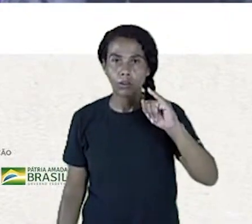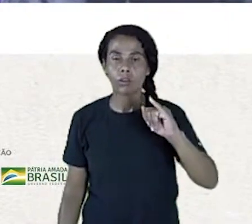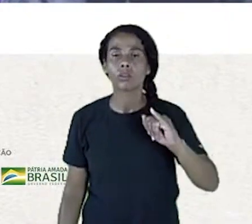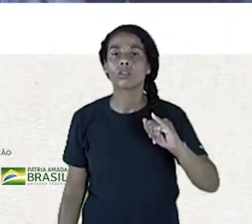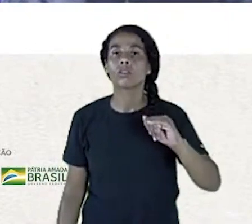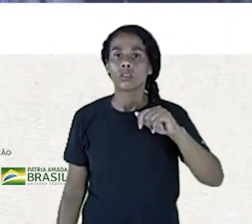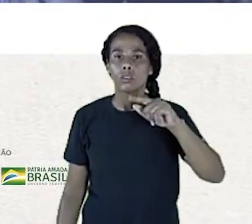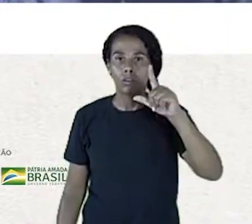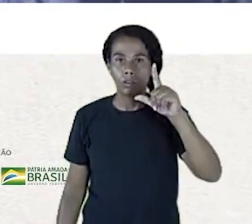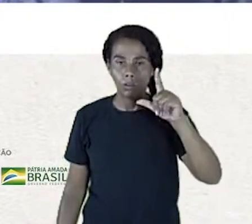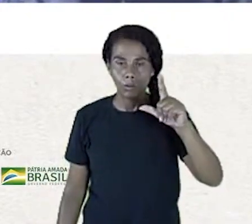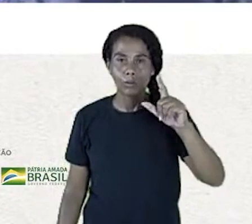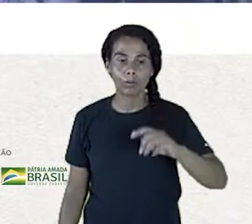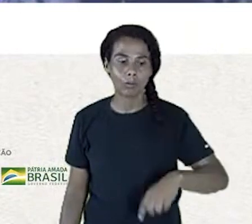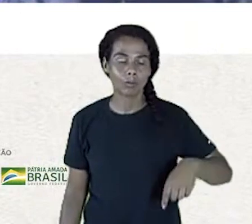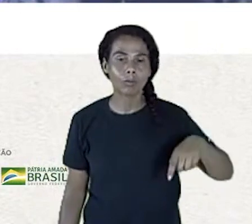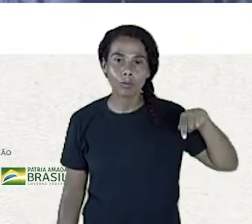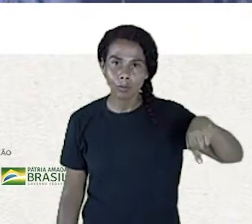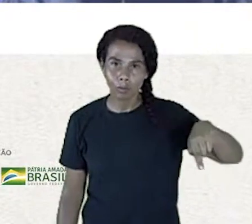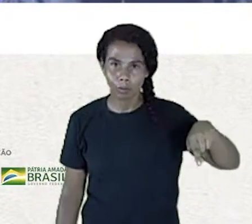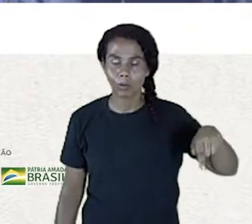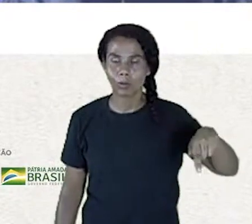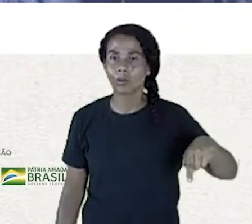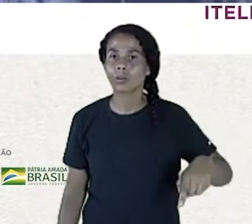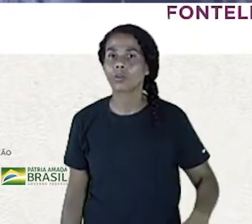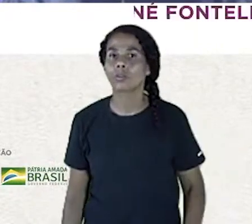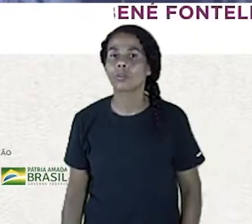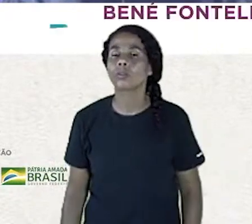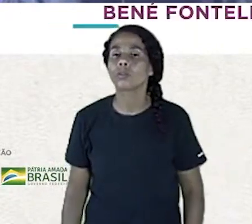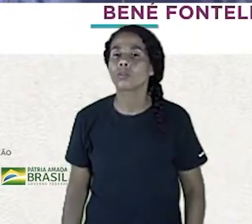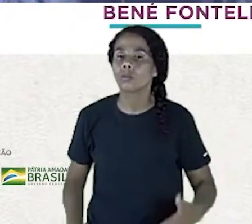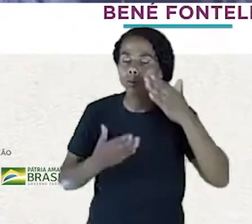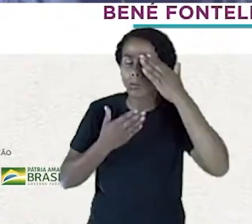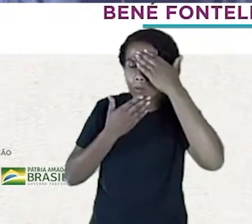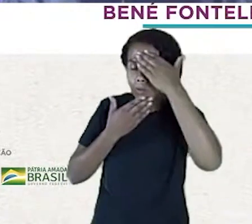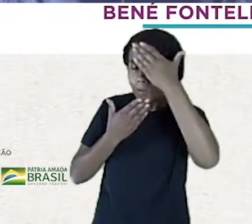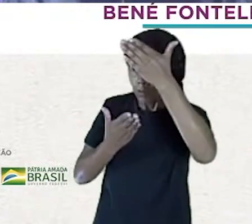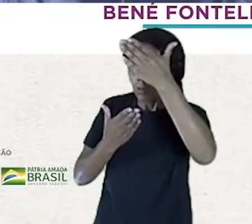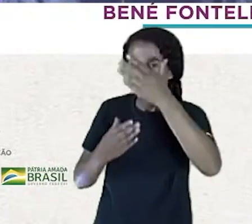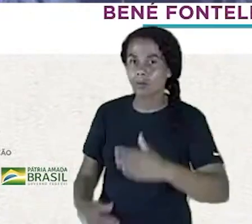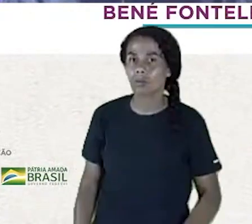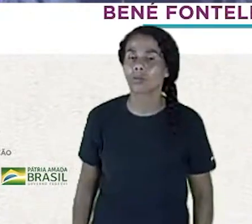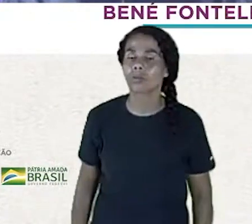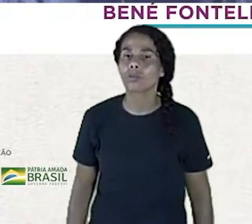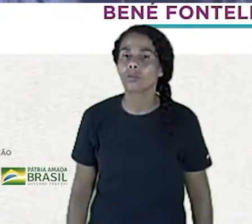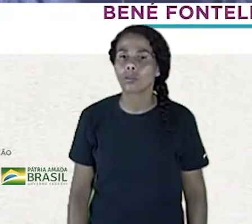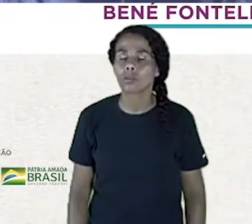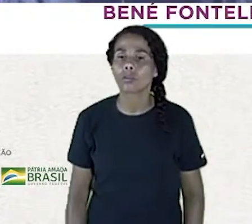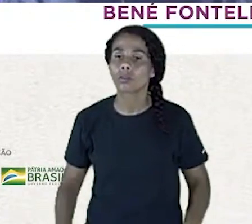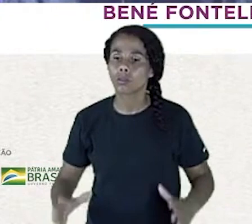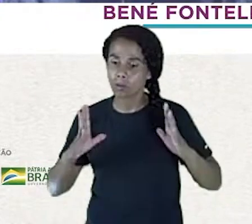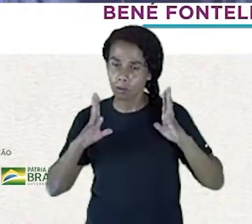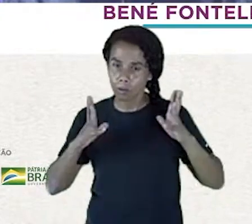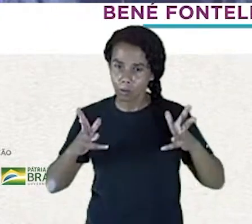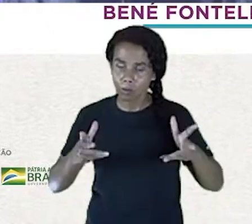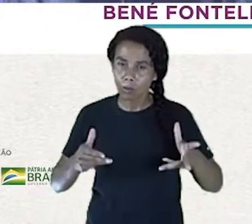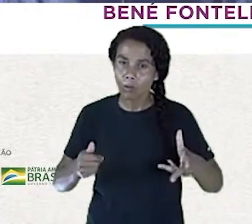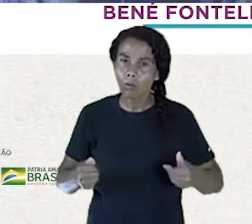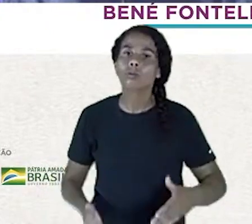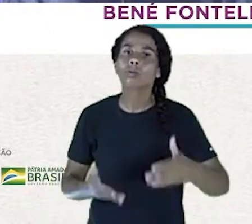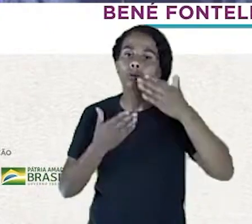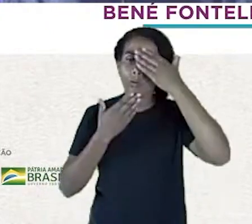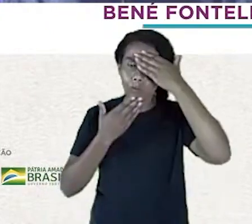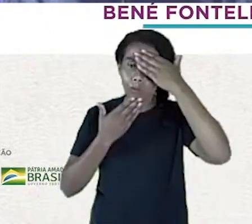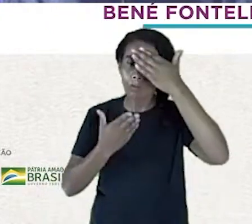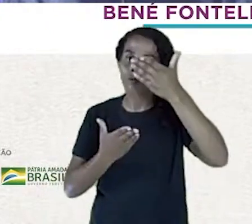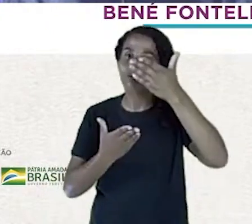pelo convite também, por estar aqui hoje com vocês, enfim, e com esse público difuso que a gente não